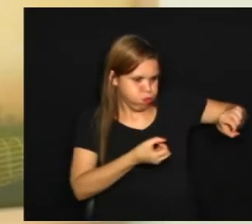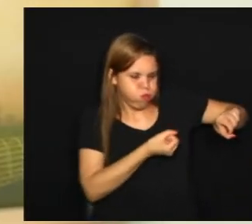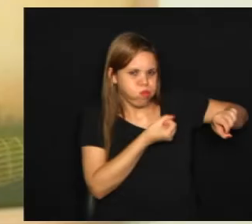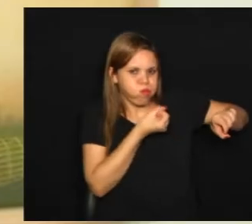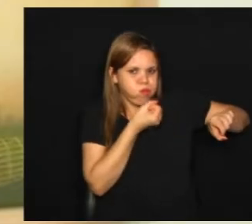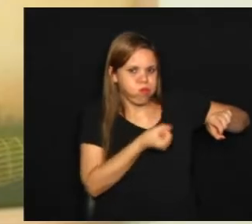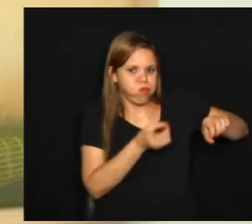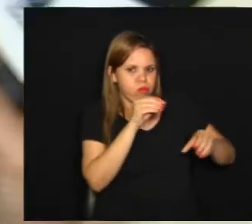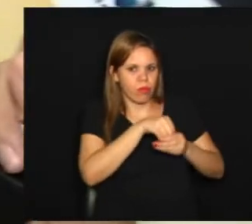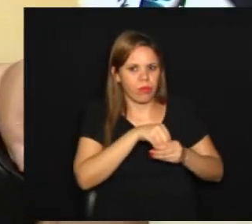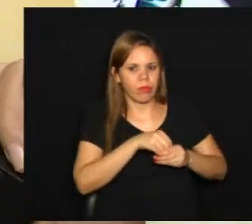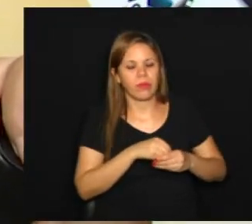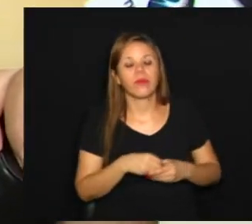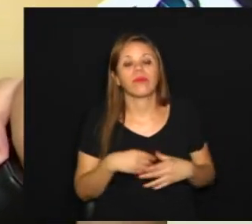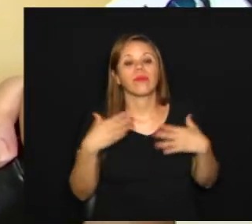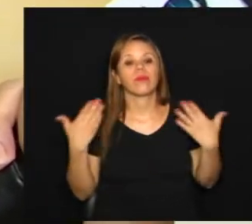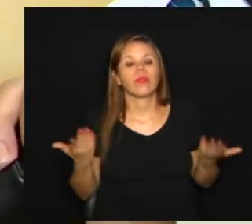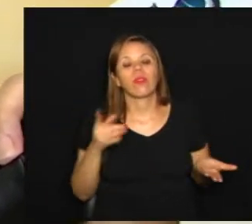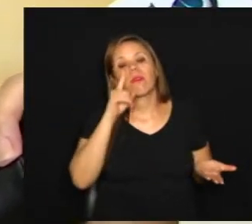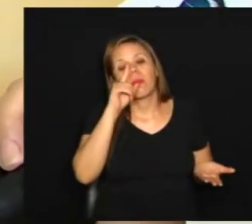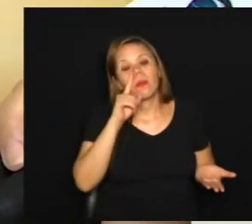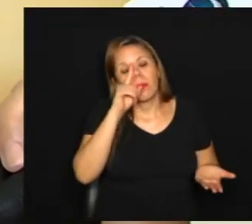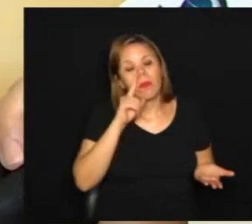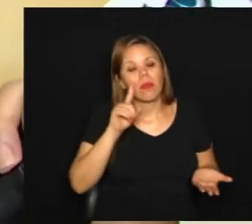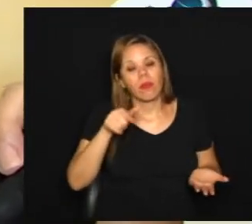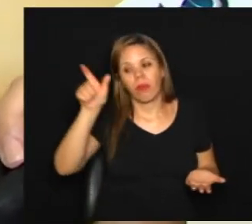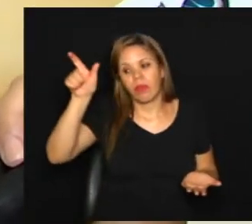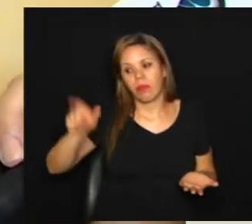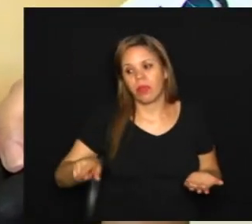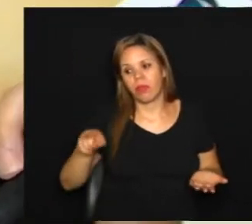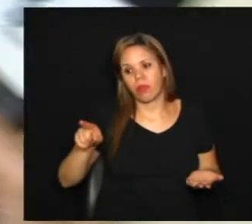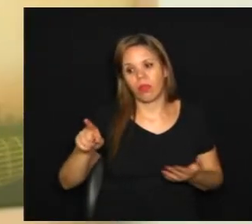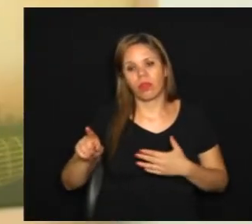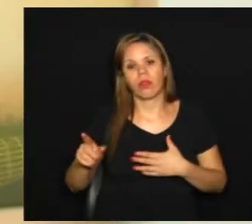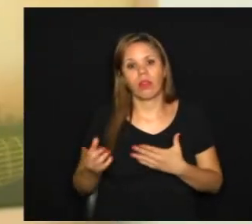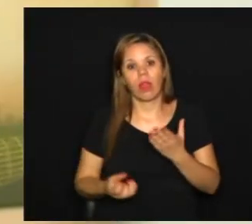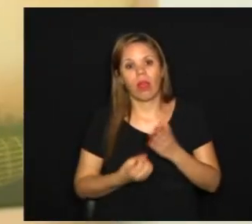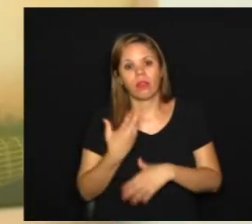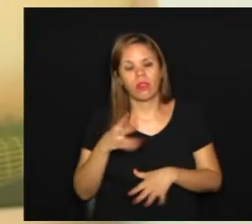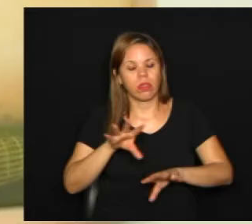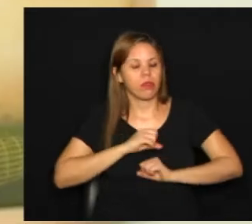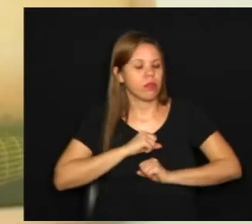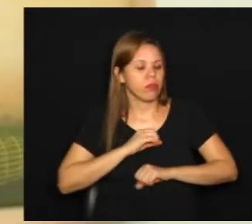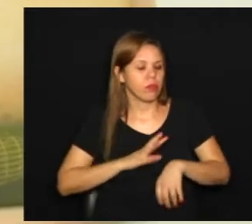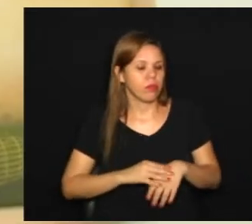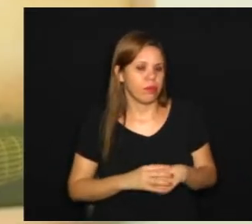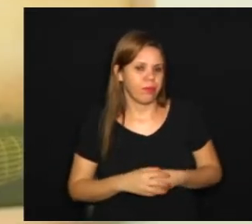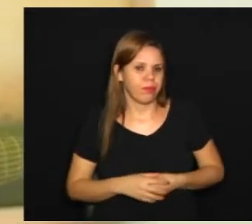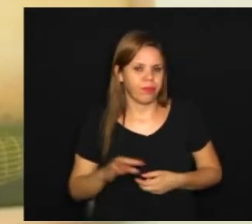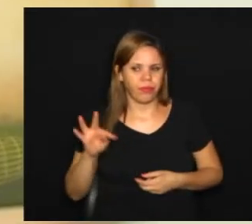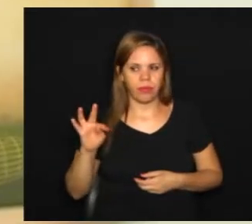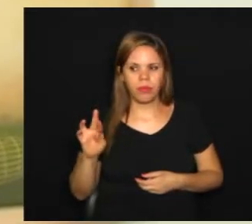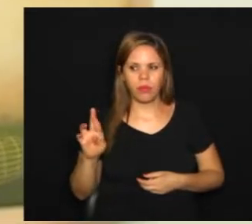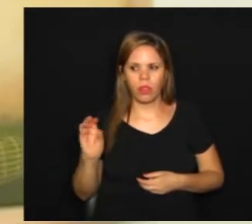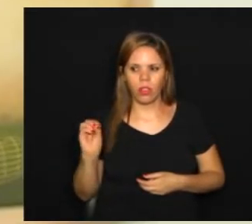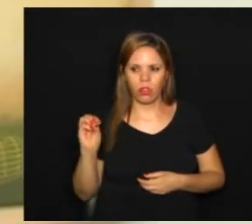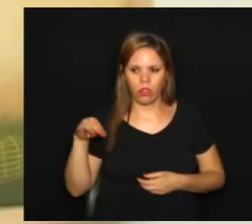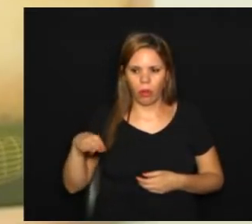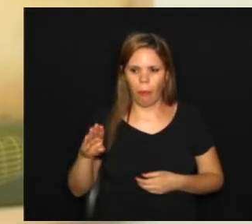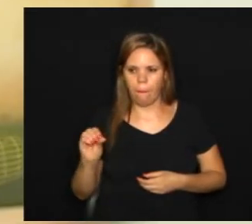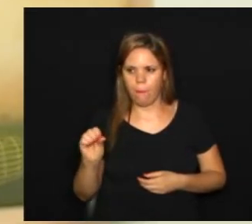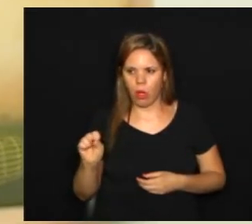esse diagnóstico é feito de maneira simples, com um exame clínico, mas ele tem que ser feito um ultrassom também para confirmar se tem esse